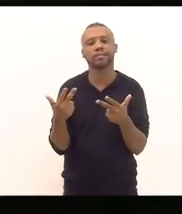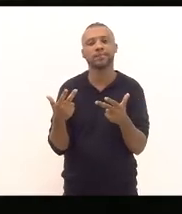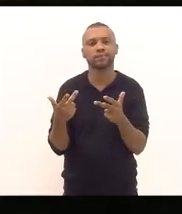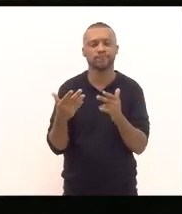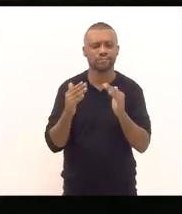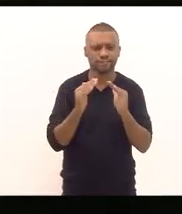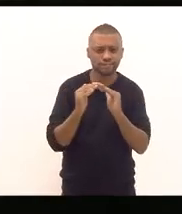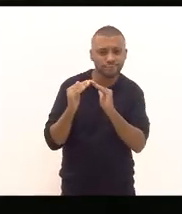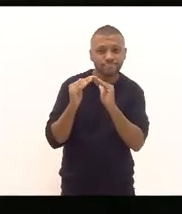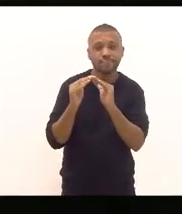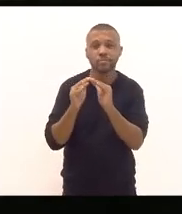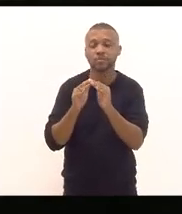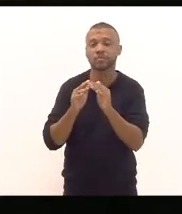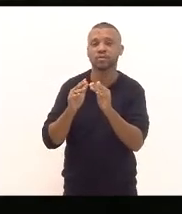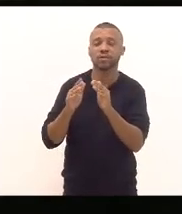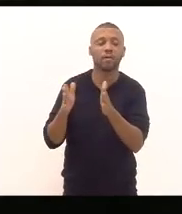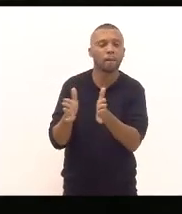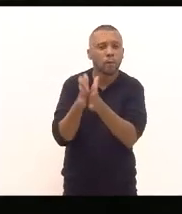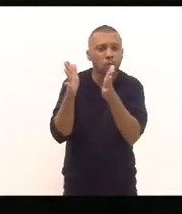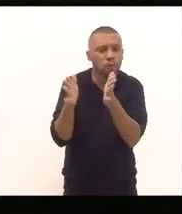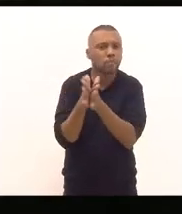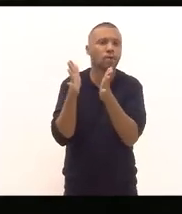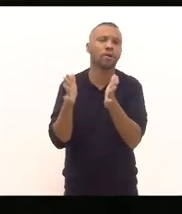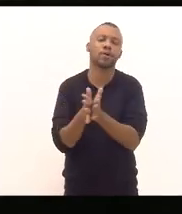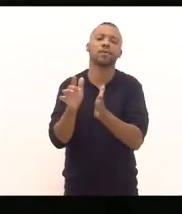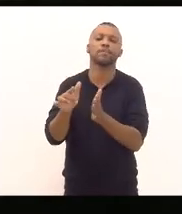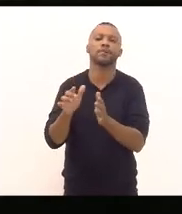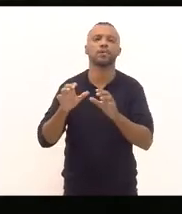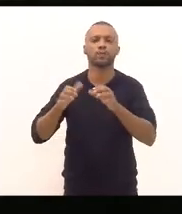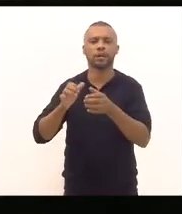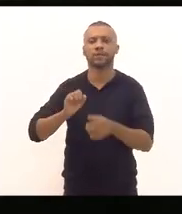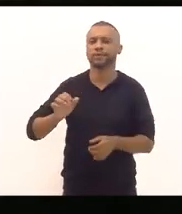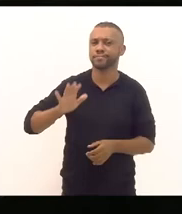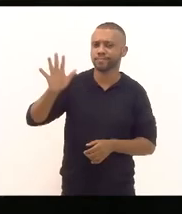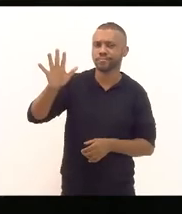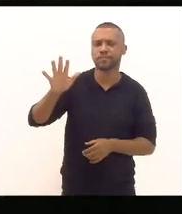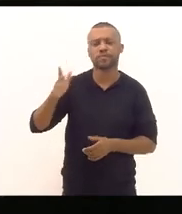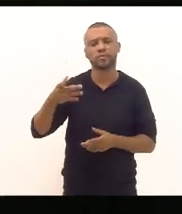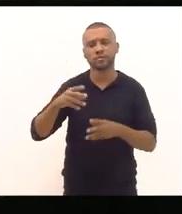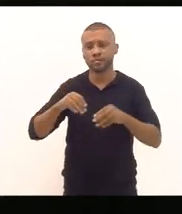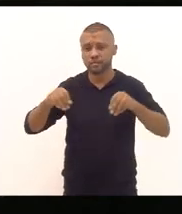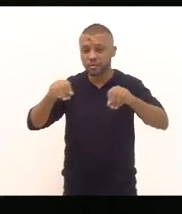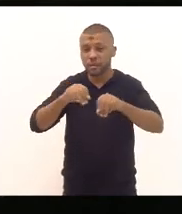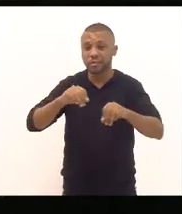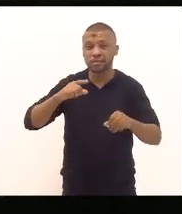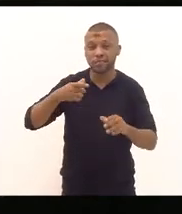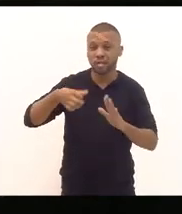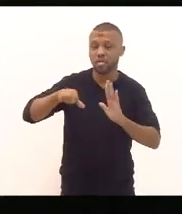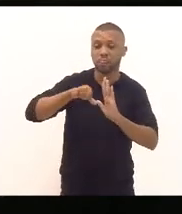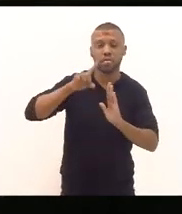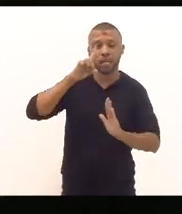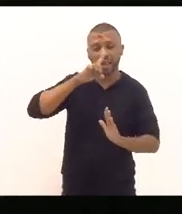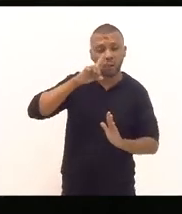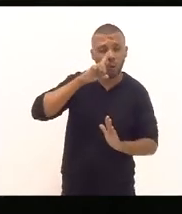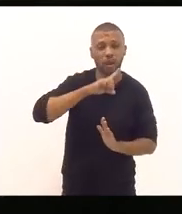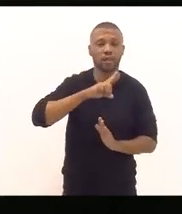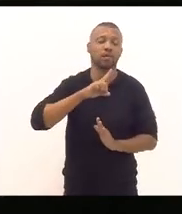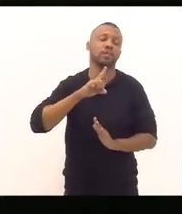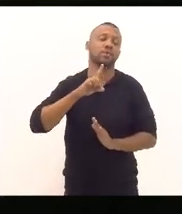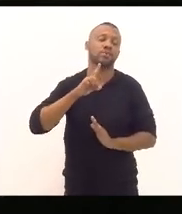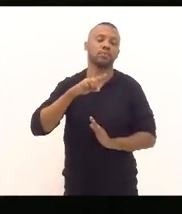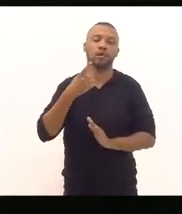conjuntos residenciais de baixa renda em comunidades carentes loteamento irregular e clandestino nós temos que tem uma definição